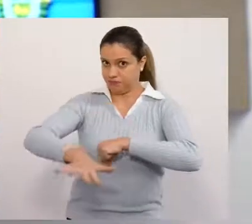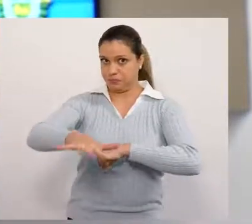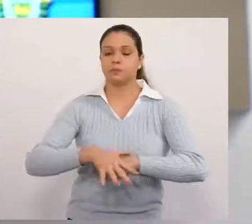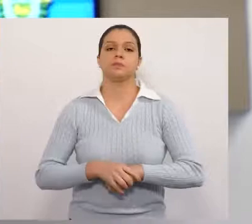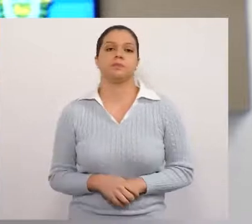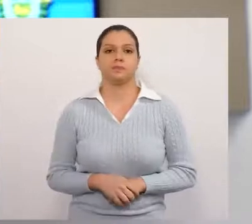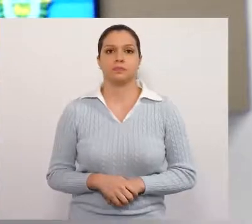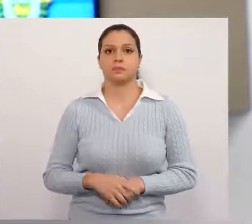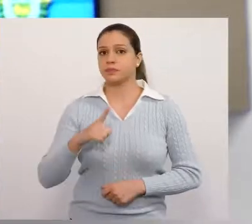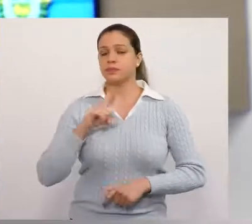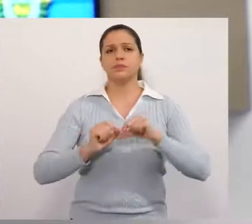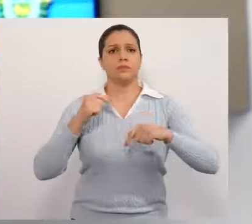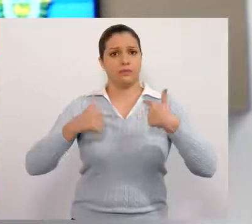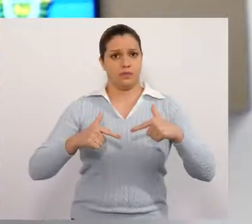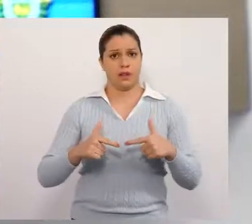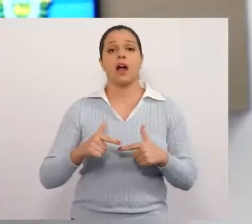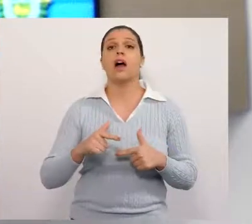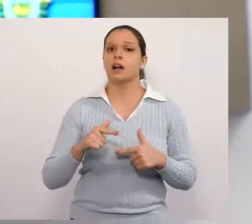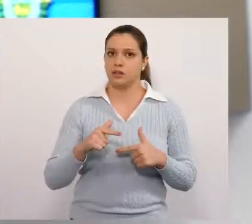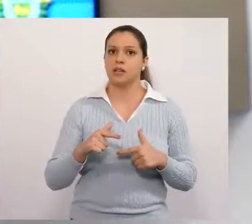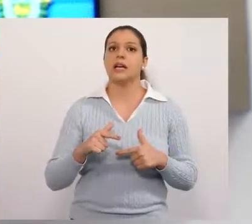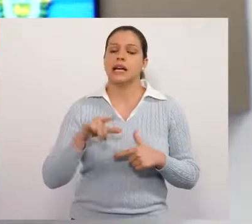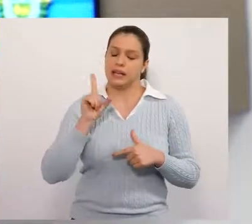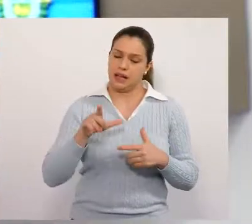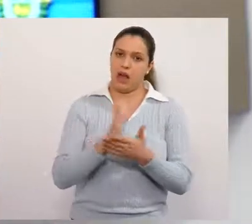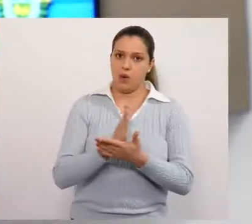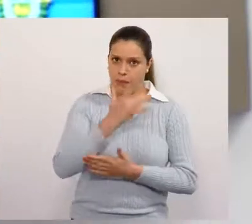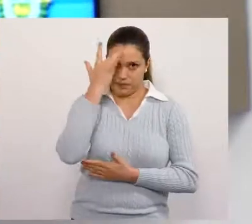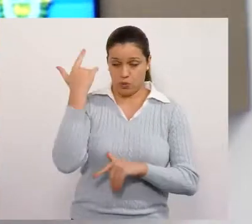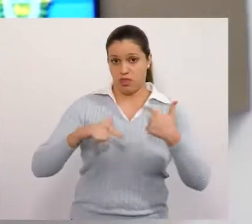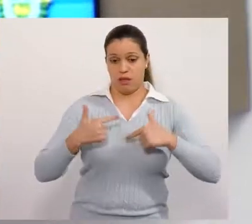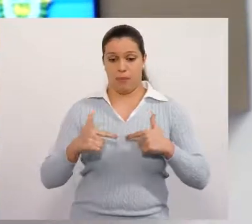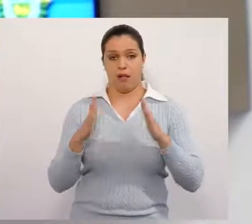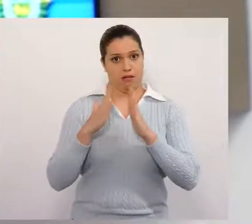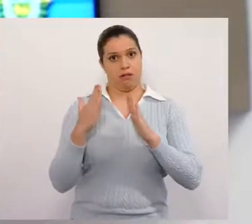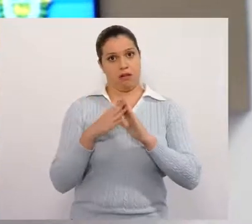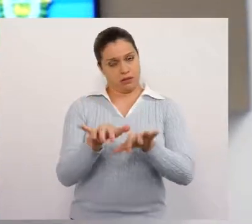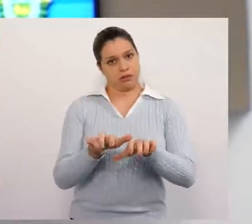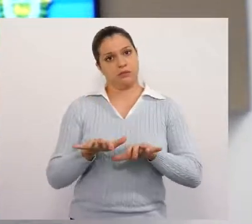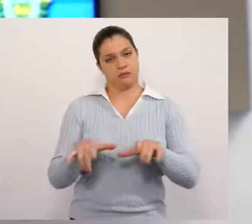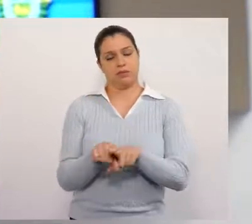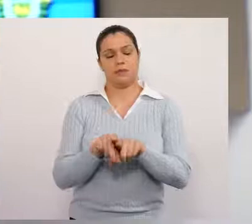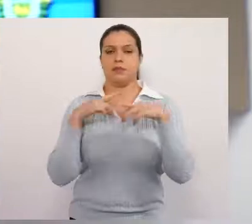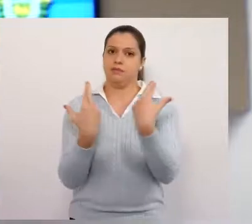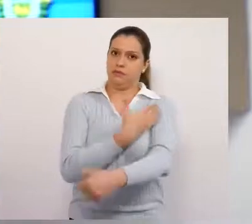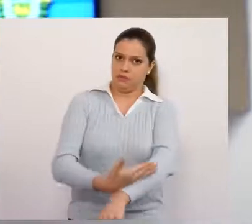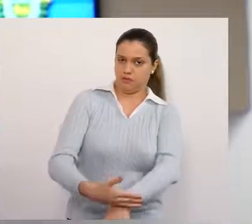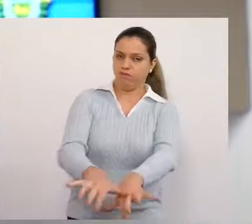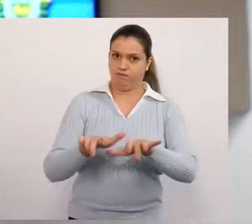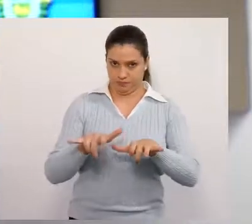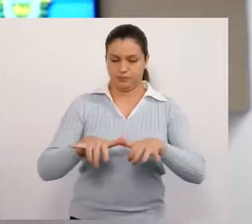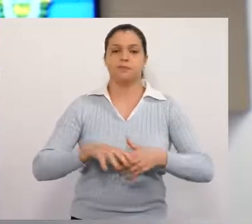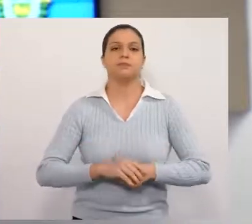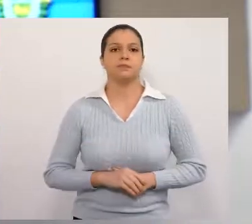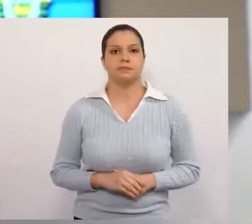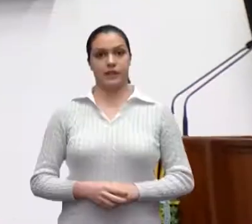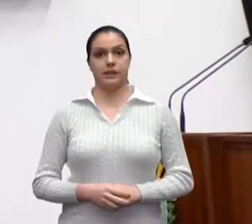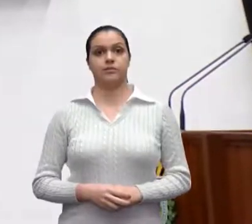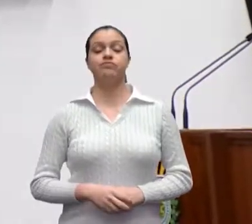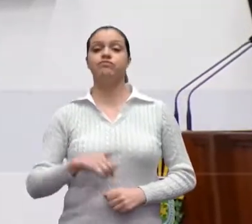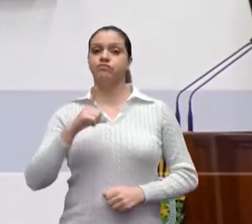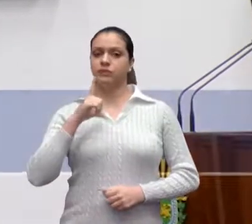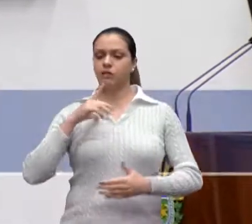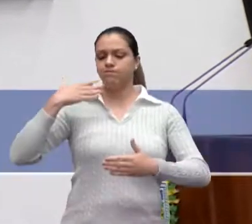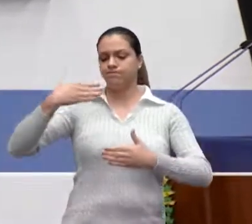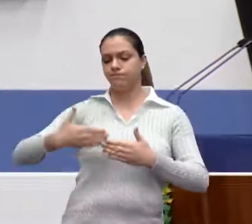proliferação do novo coronavírus. Entre as ações está a adoção do trabalho remoto e das sessões virtuais.